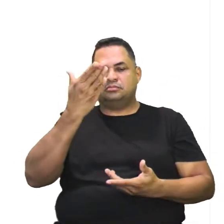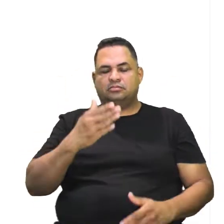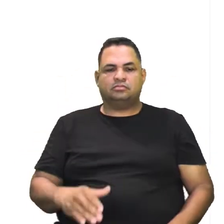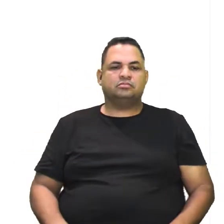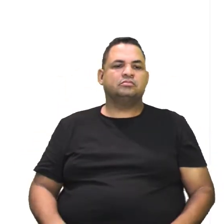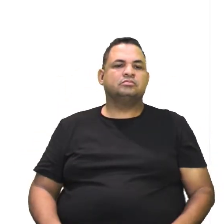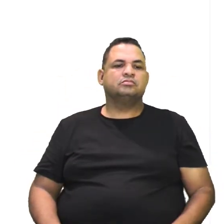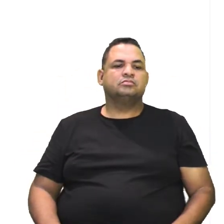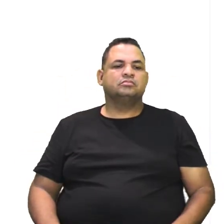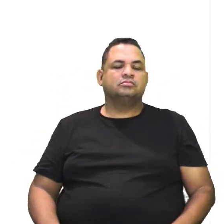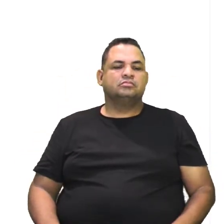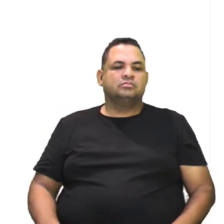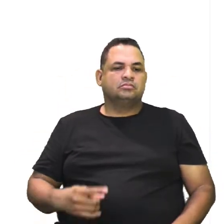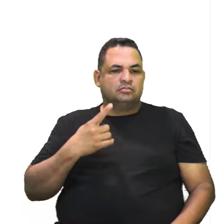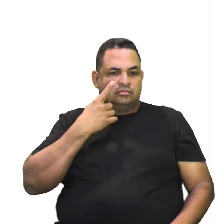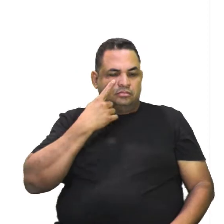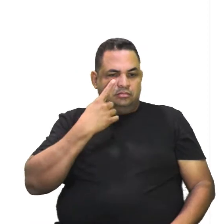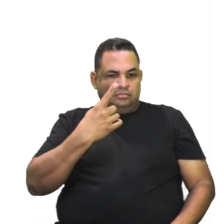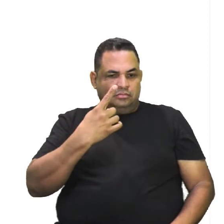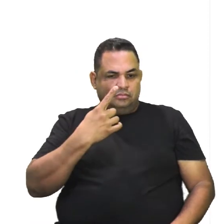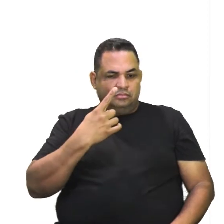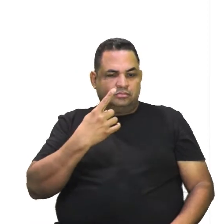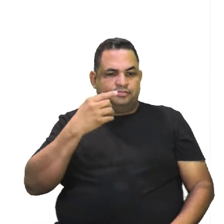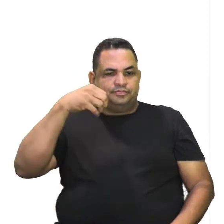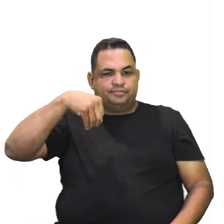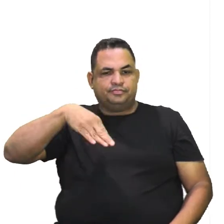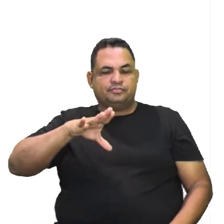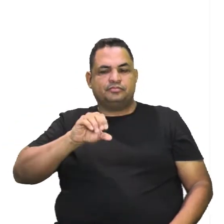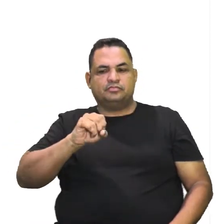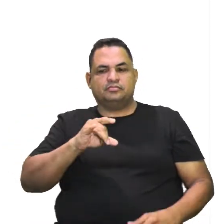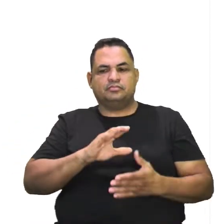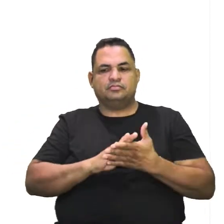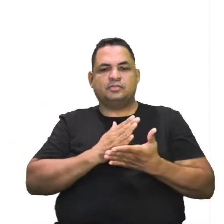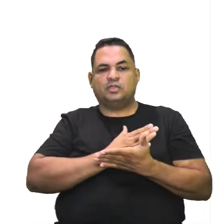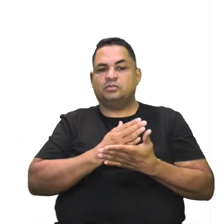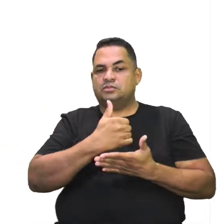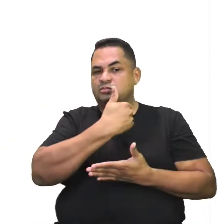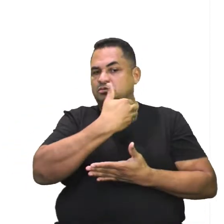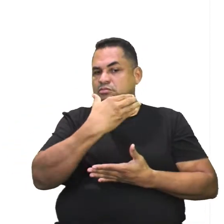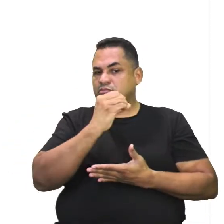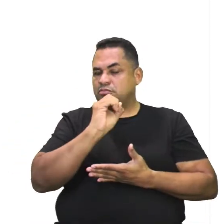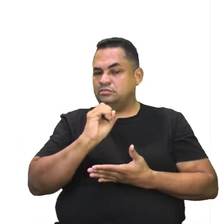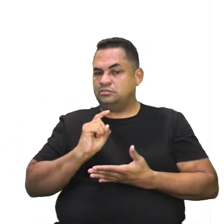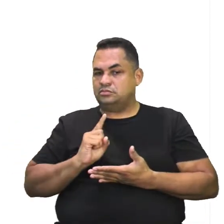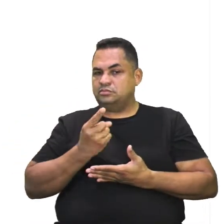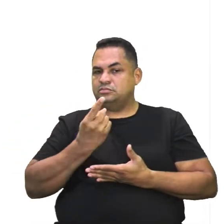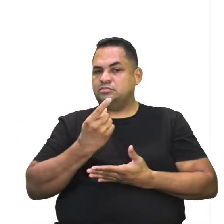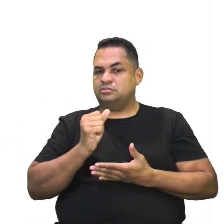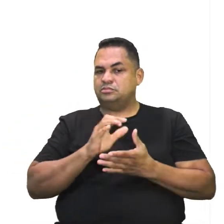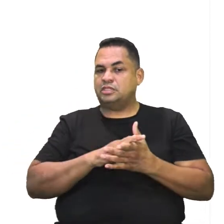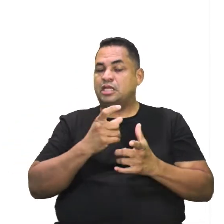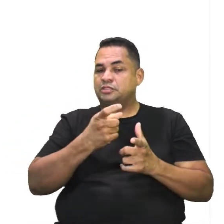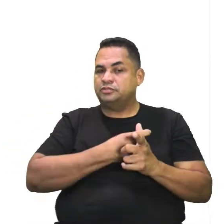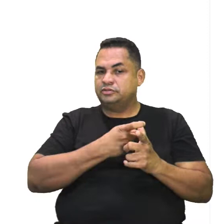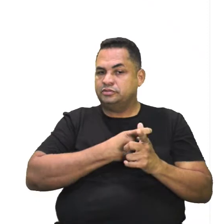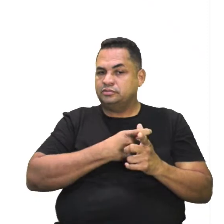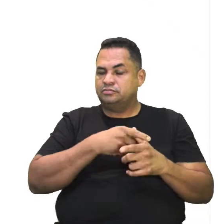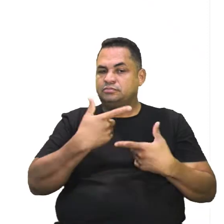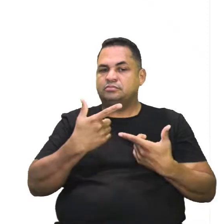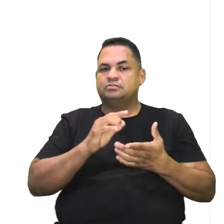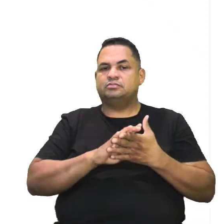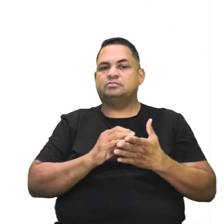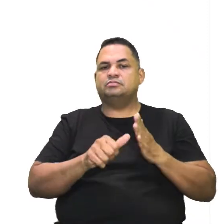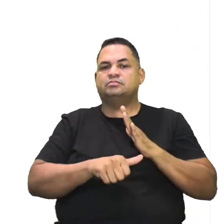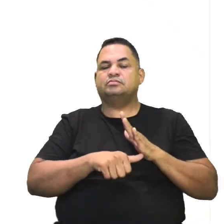lá. O interessante aqui é observar que o montante inicial é 10 mil mesmo, é o que está devendo. No primeiro